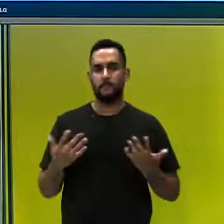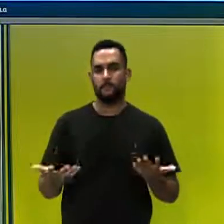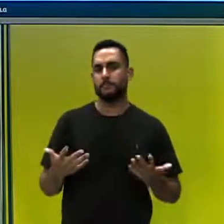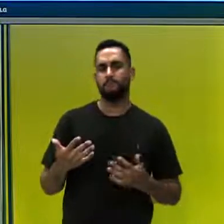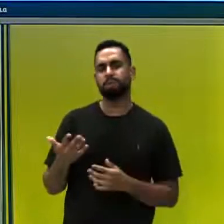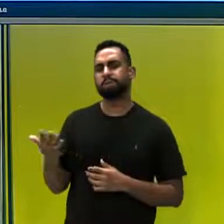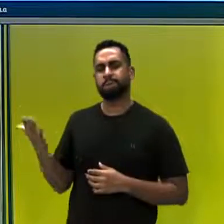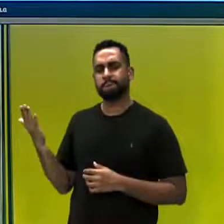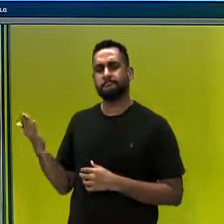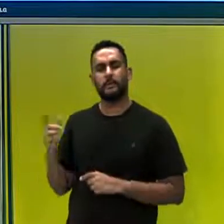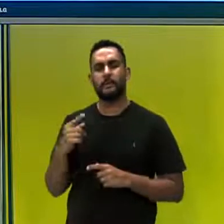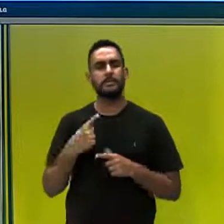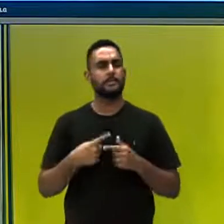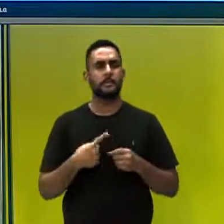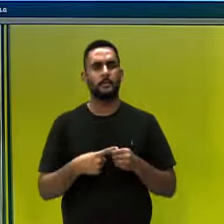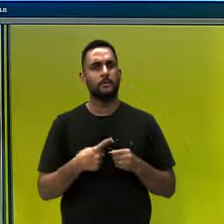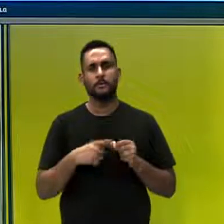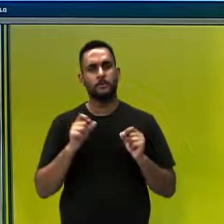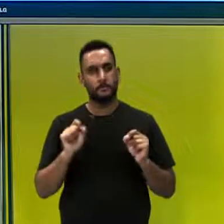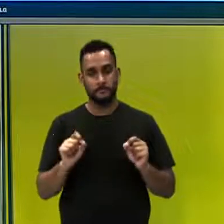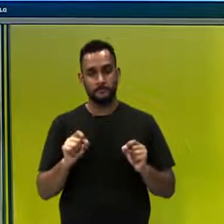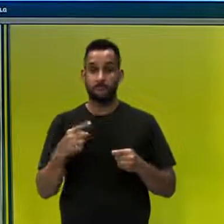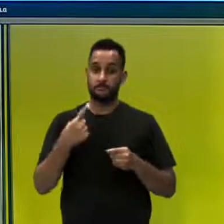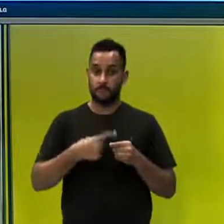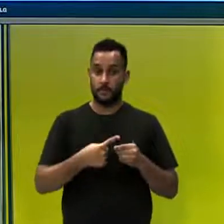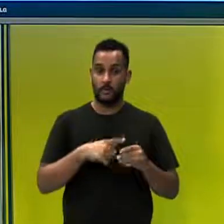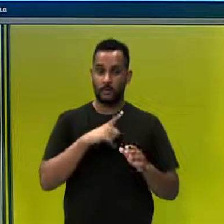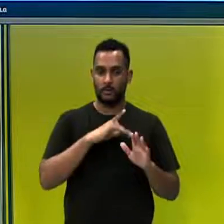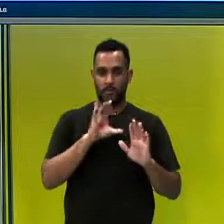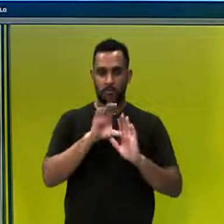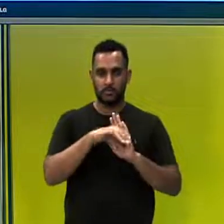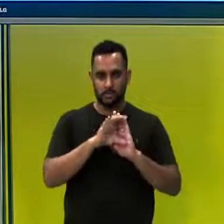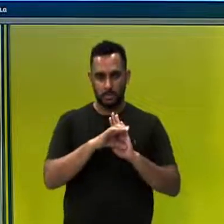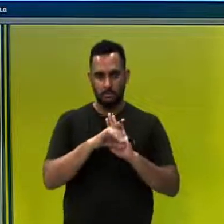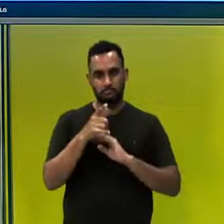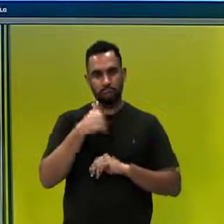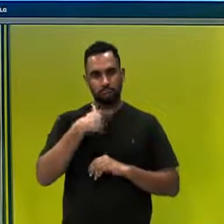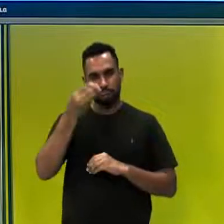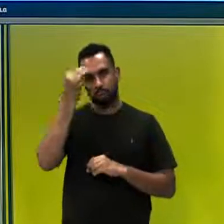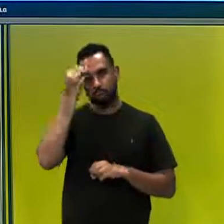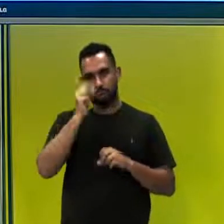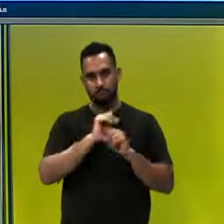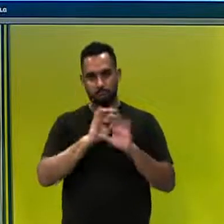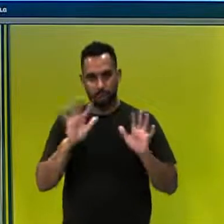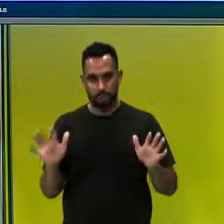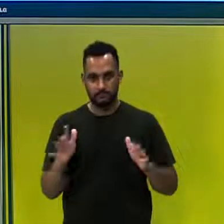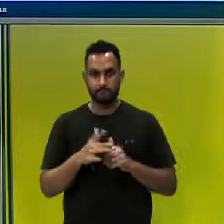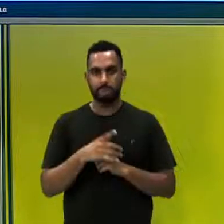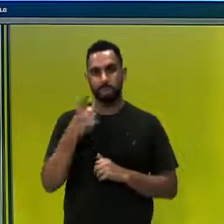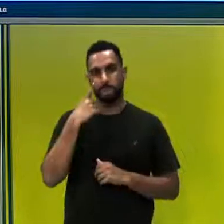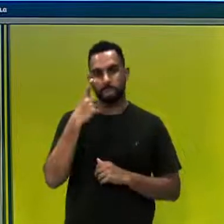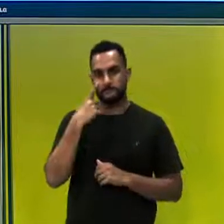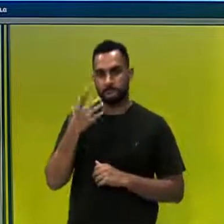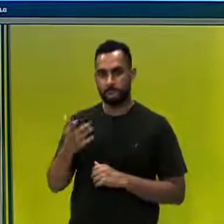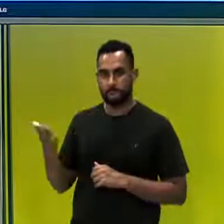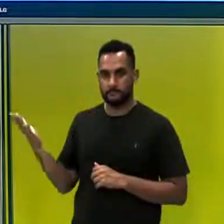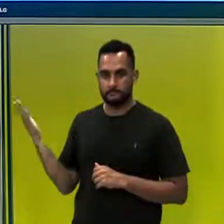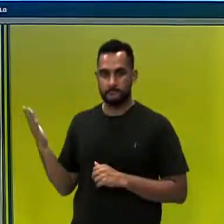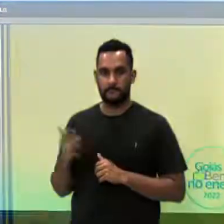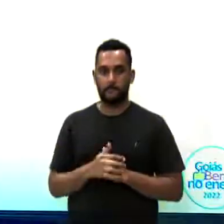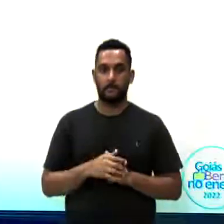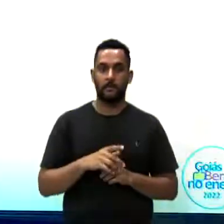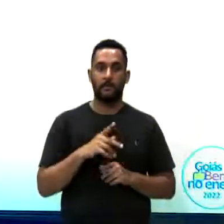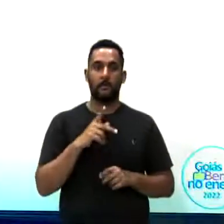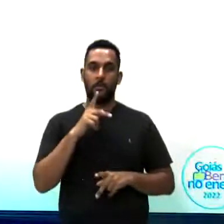a cidade. A cidade, nós temos aqui alguns conceitos para definir a cidade. Então, acompanhe aqui na tela.